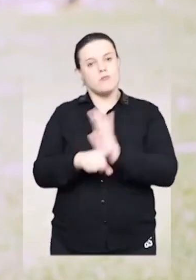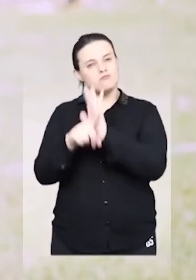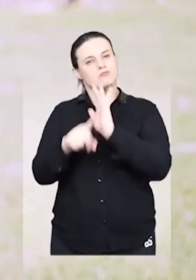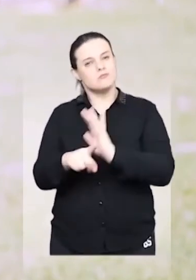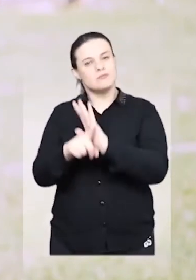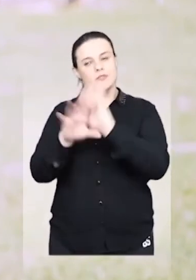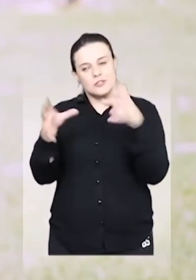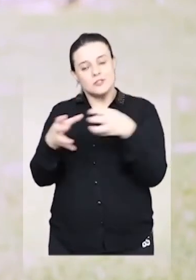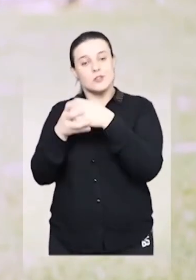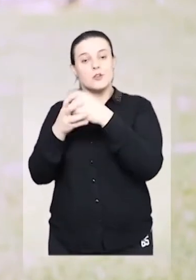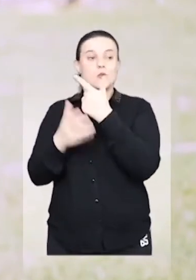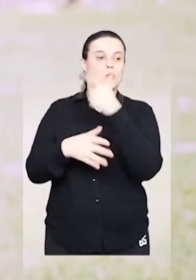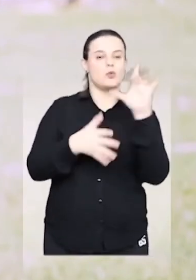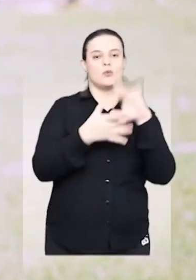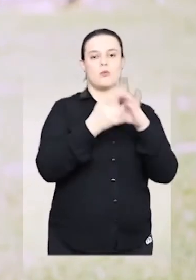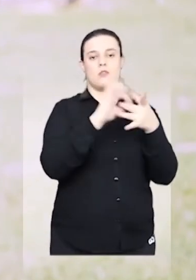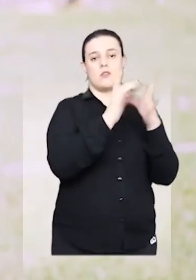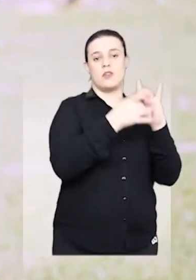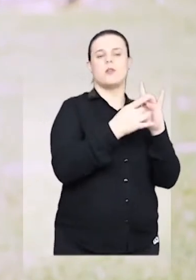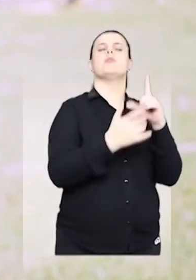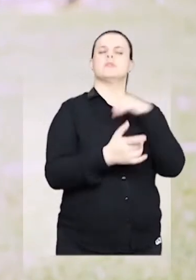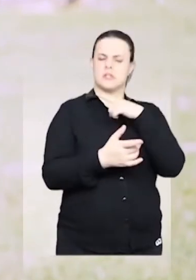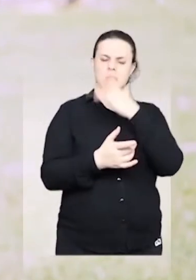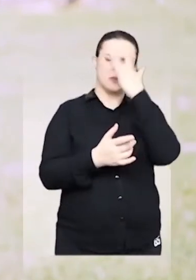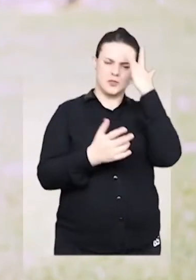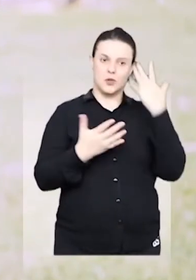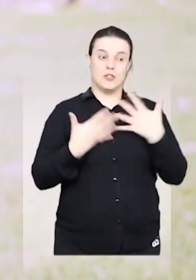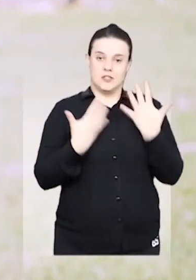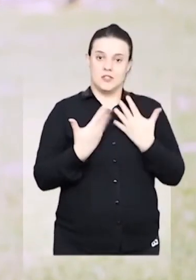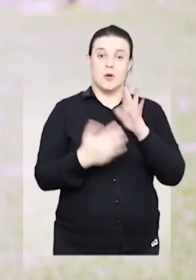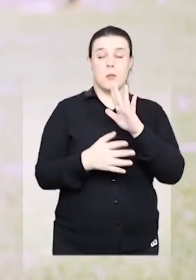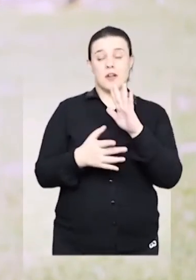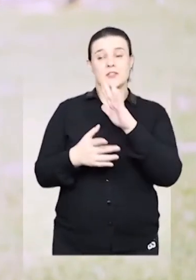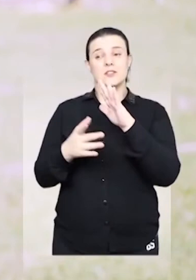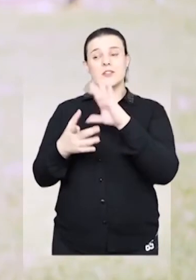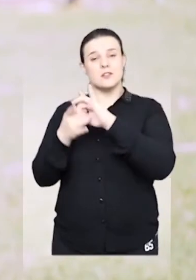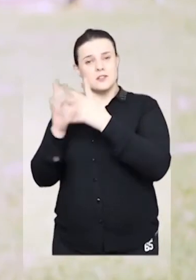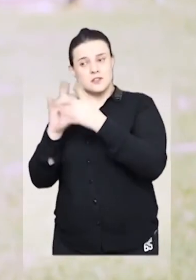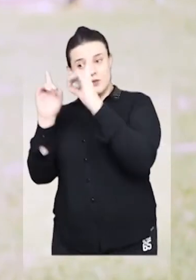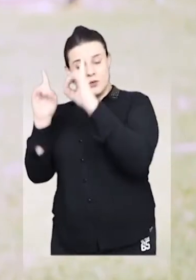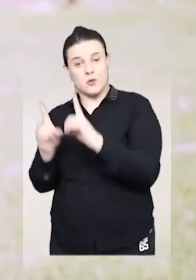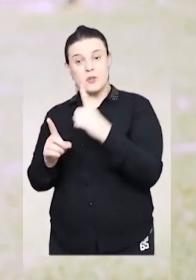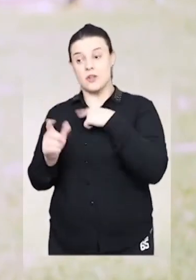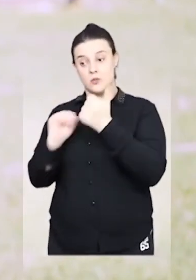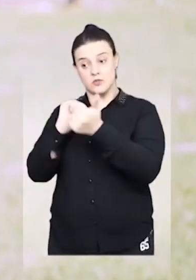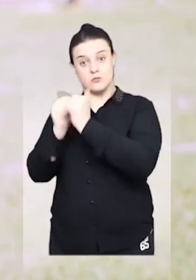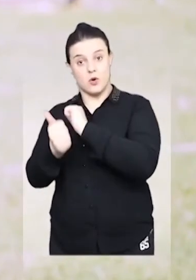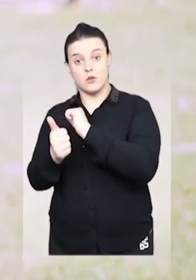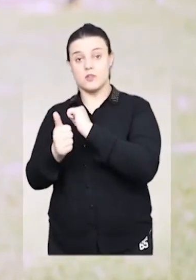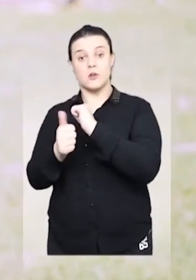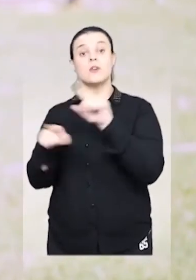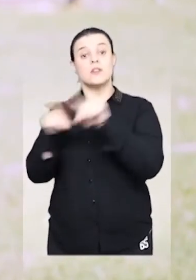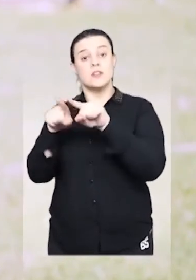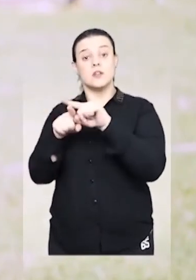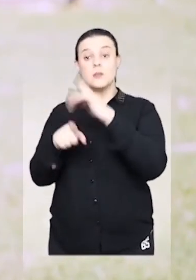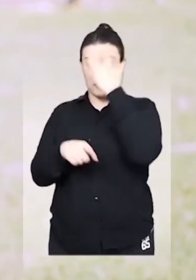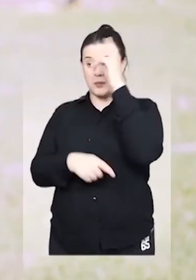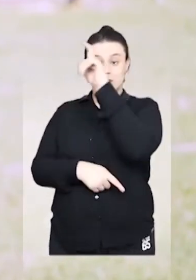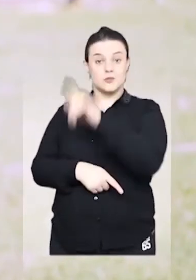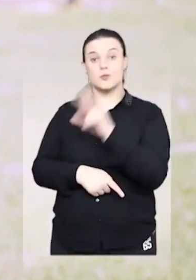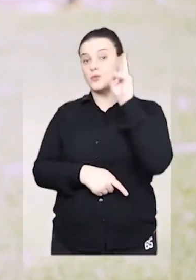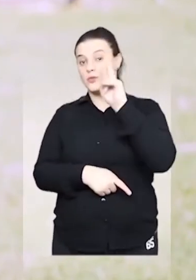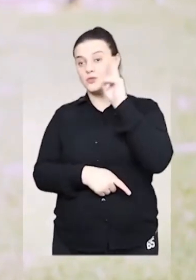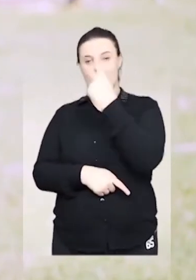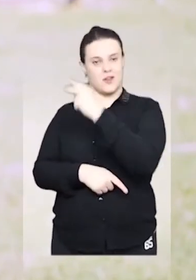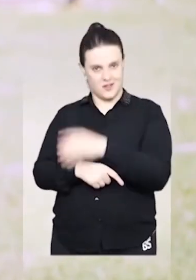envolvida do que dentro do Olímpico. O Olímpico envolve, claro, mas o Paralímpico ele envolve não só pelo esporte, como pela história dos atletas e